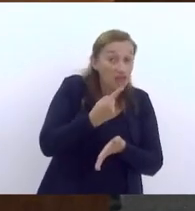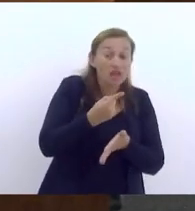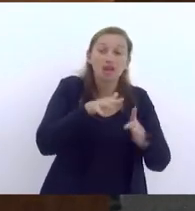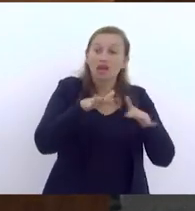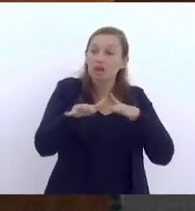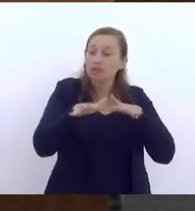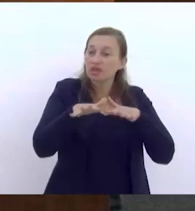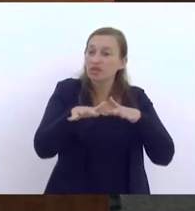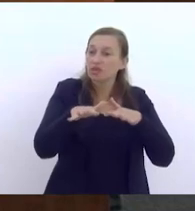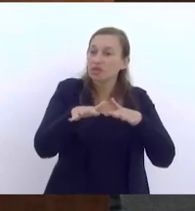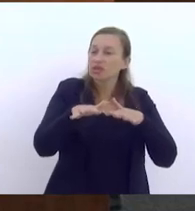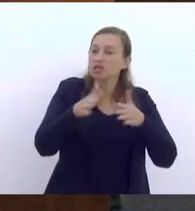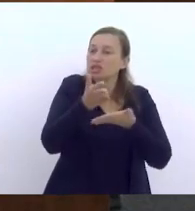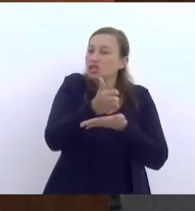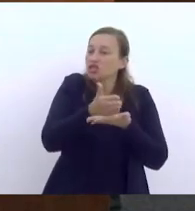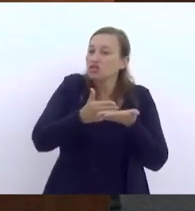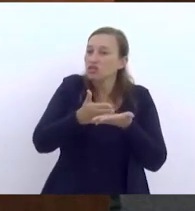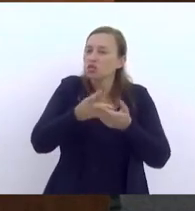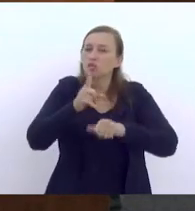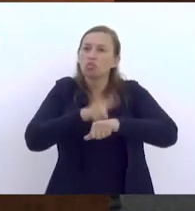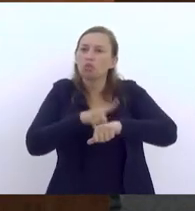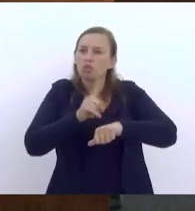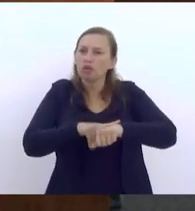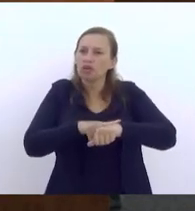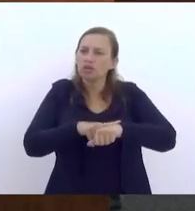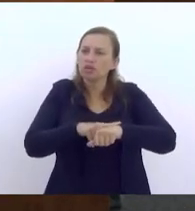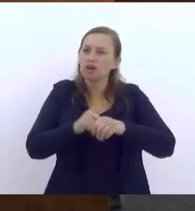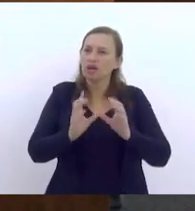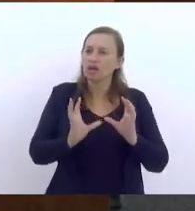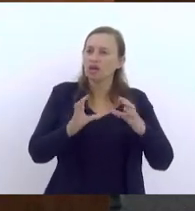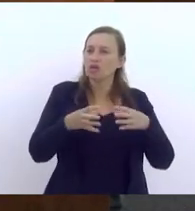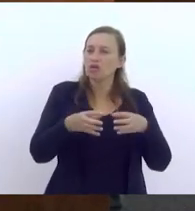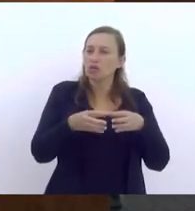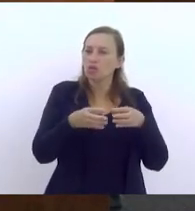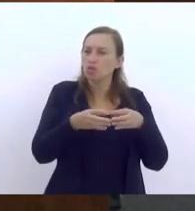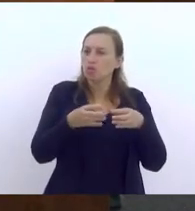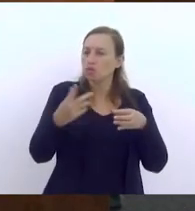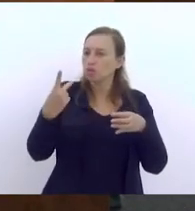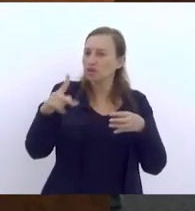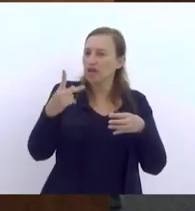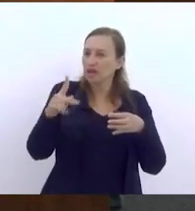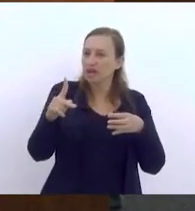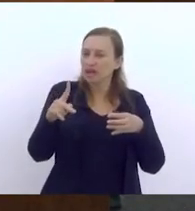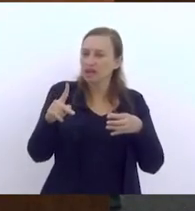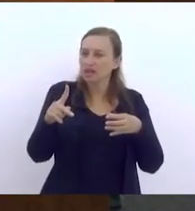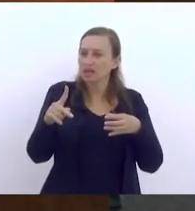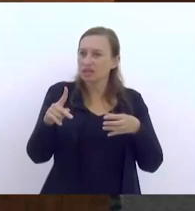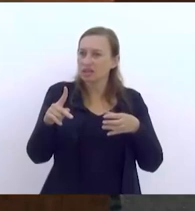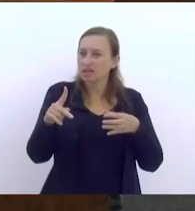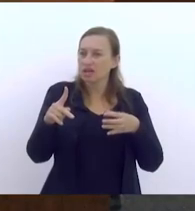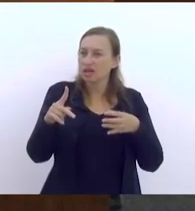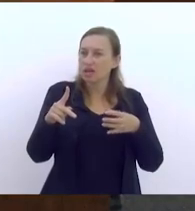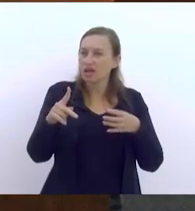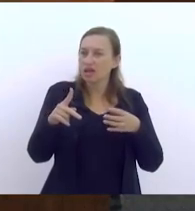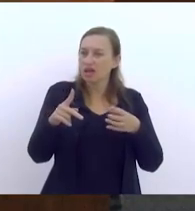manifestação se divide a partir do momento que uma parte dela, minoritária, passa a atacar